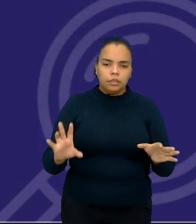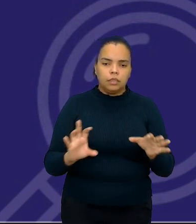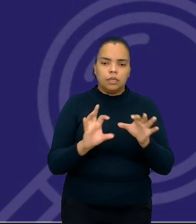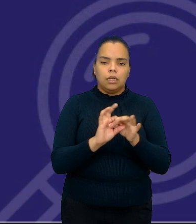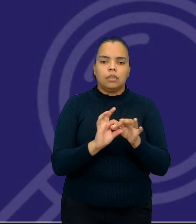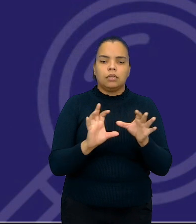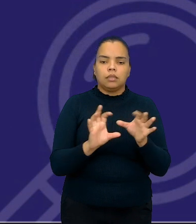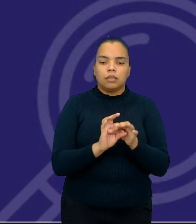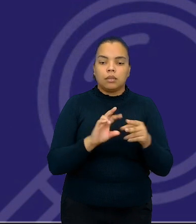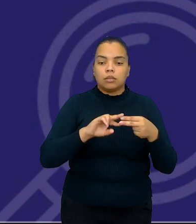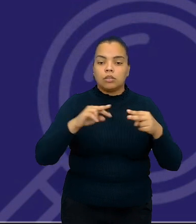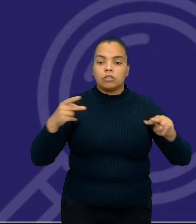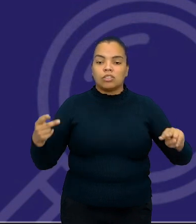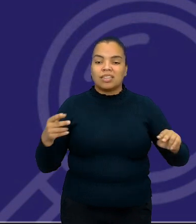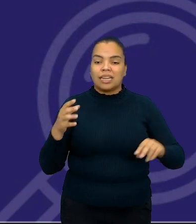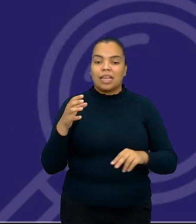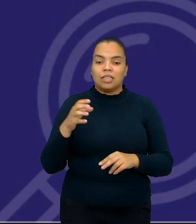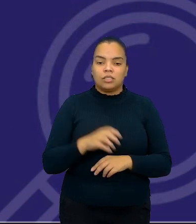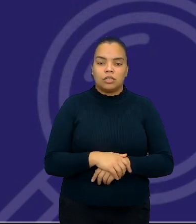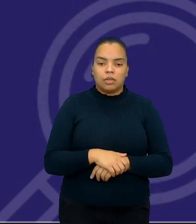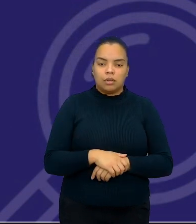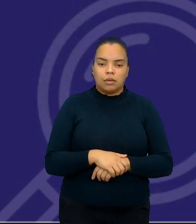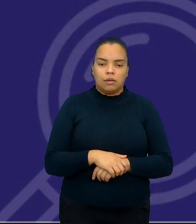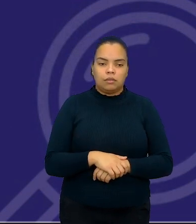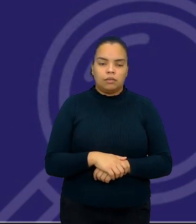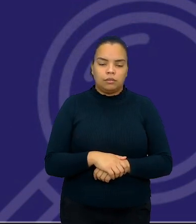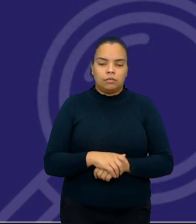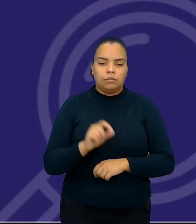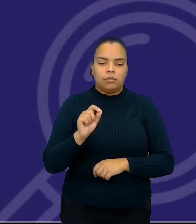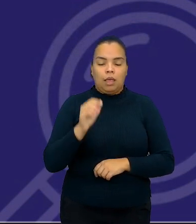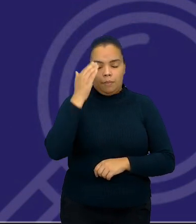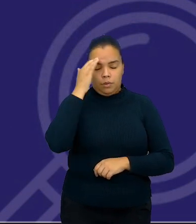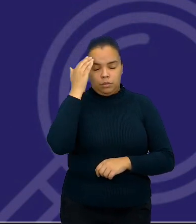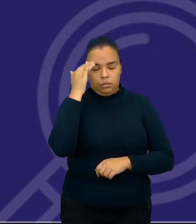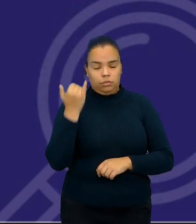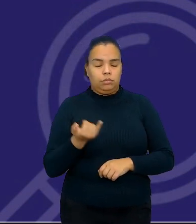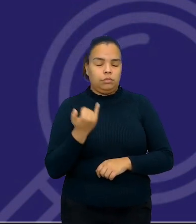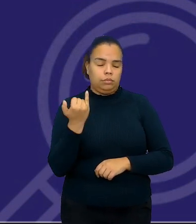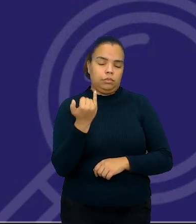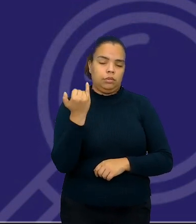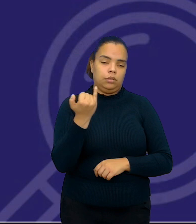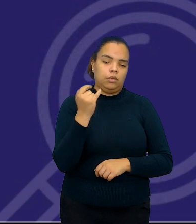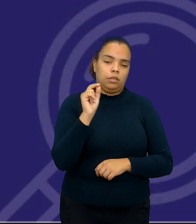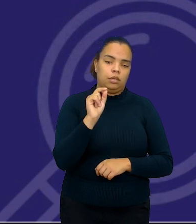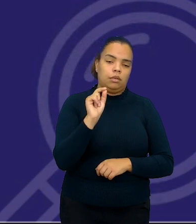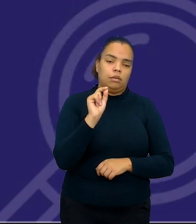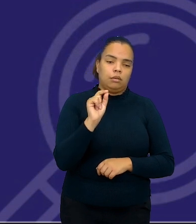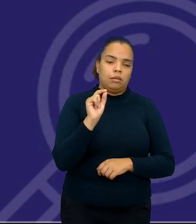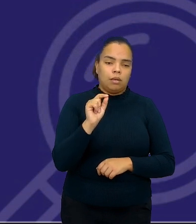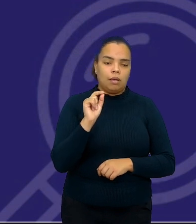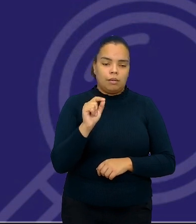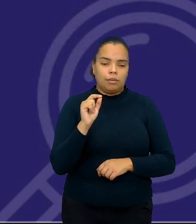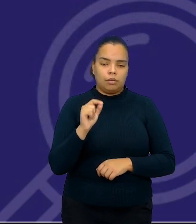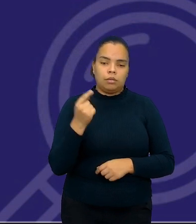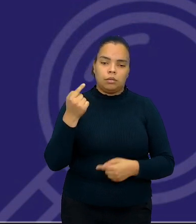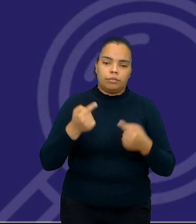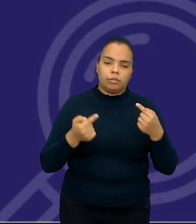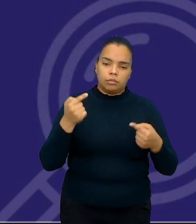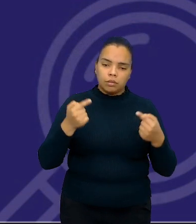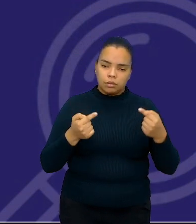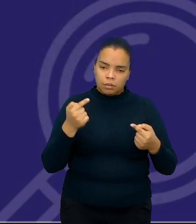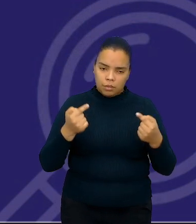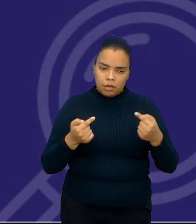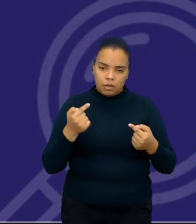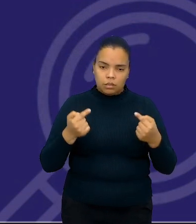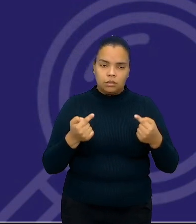genéticas raras. Então, é importante nós entendermos, né, que o processo de mediação, como propõe o Objetivo